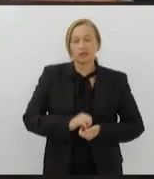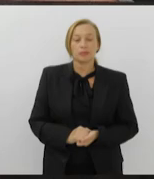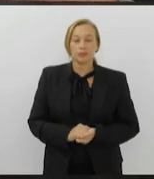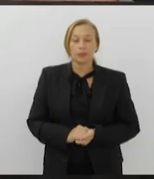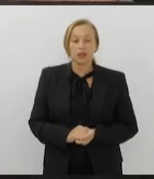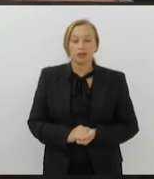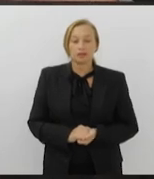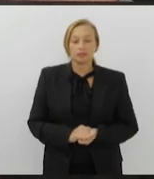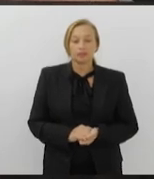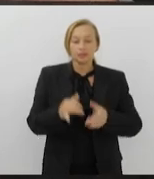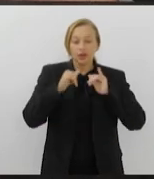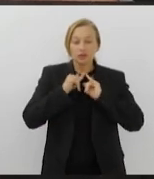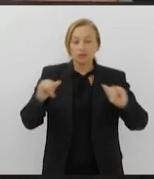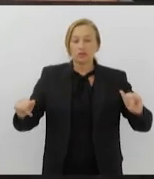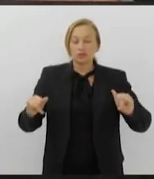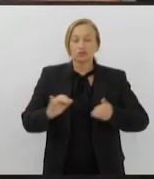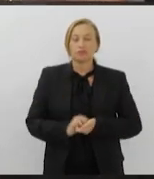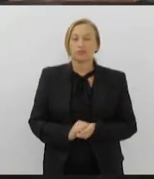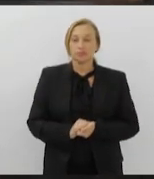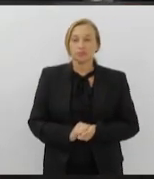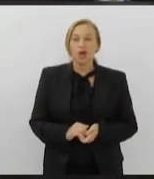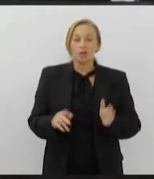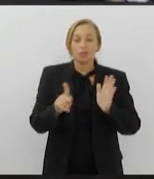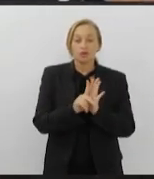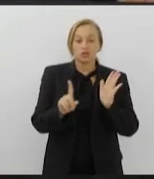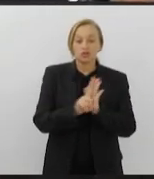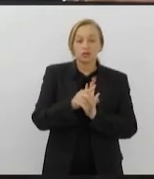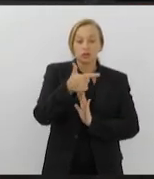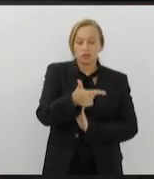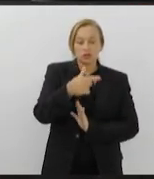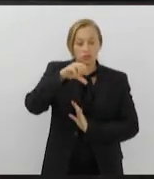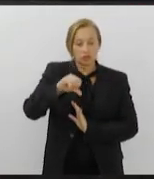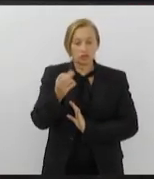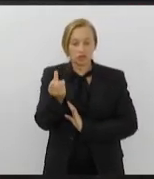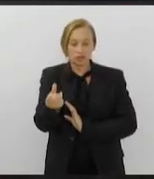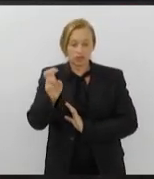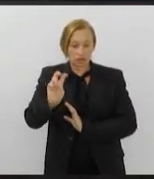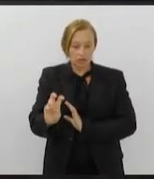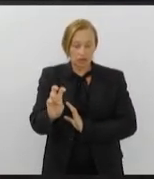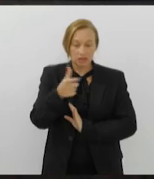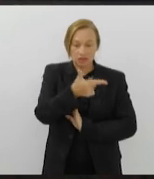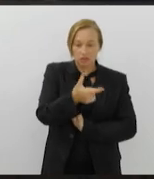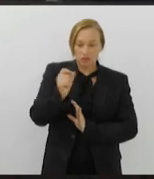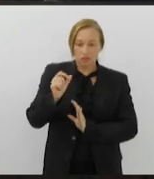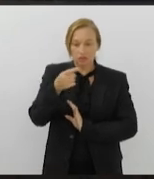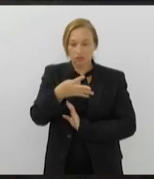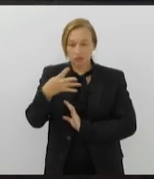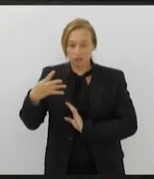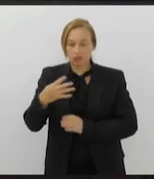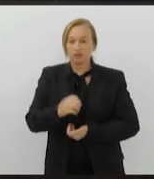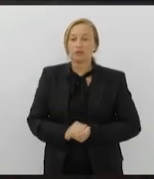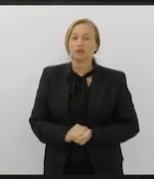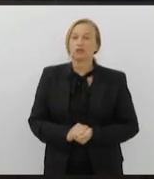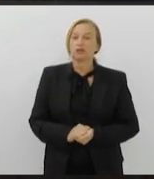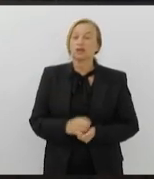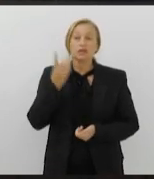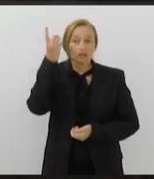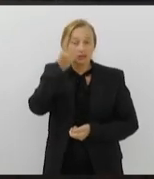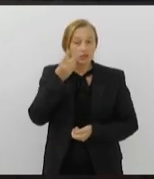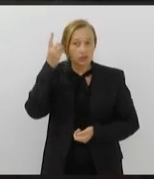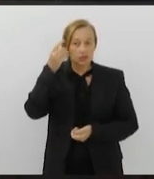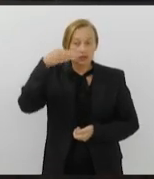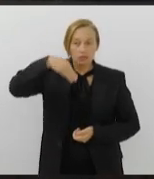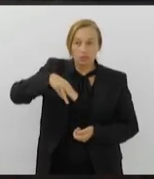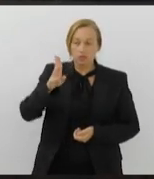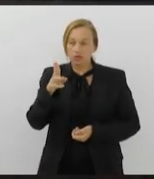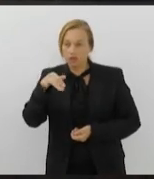técnicas. Anuncio projeto de lei número 2.965, de 2024, de autoria do deputado Munir